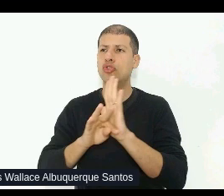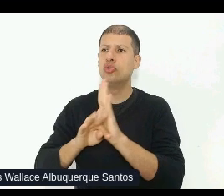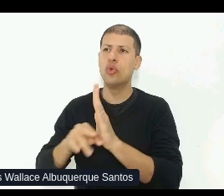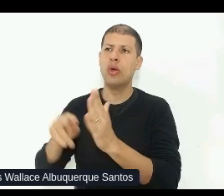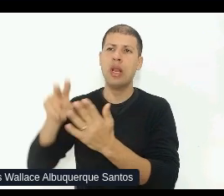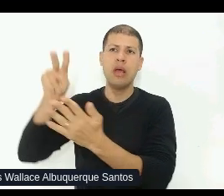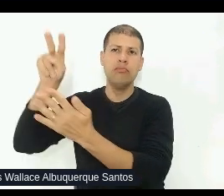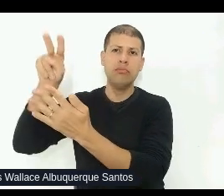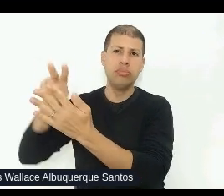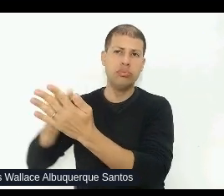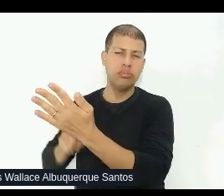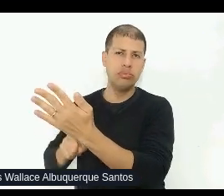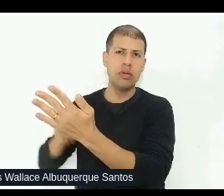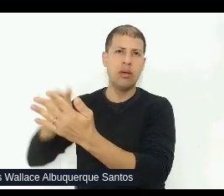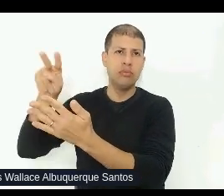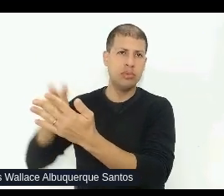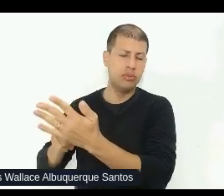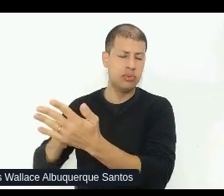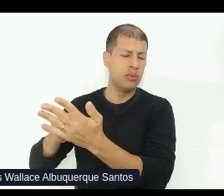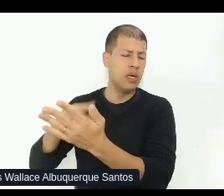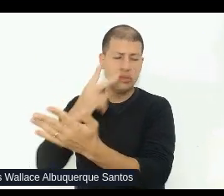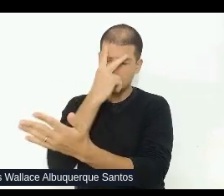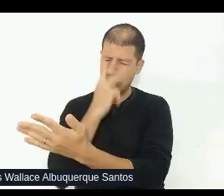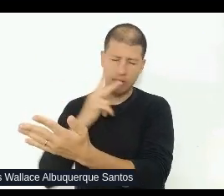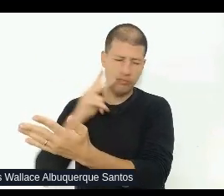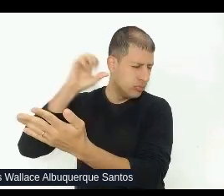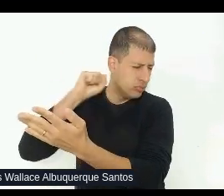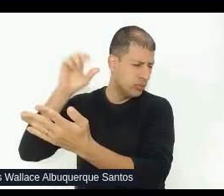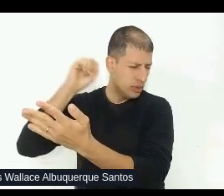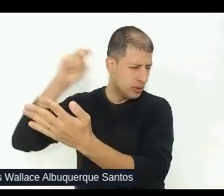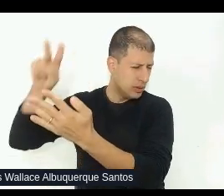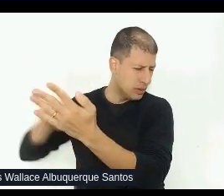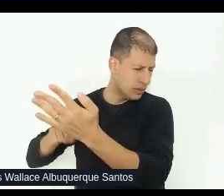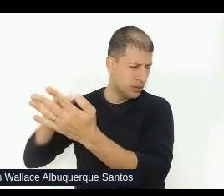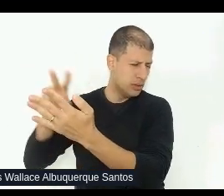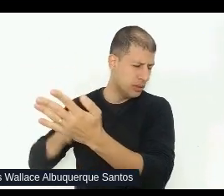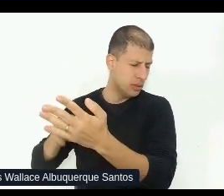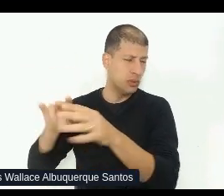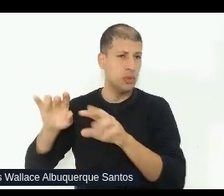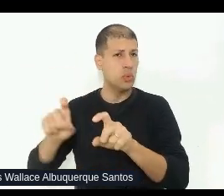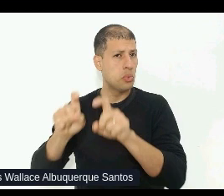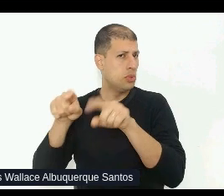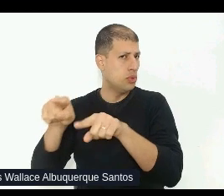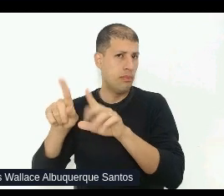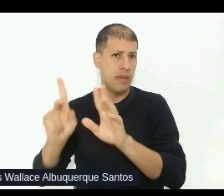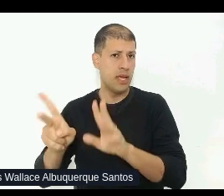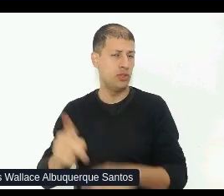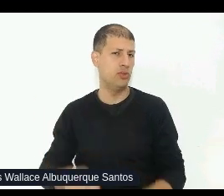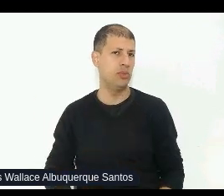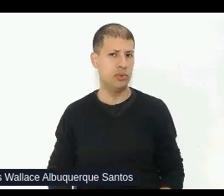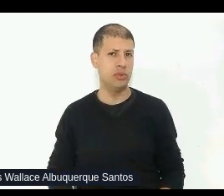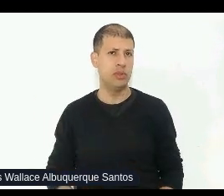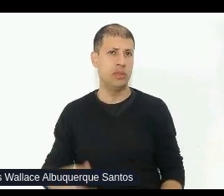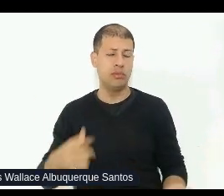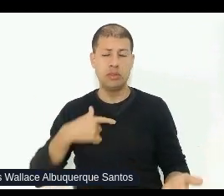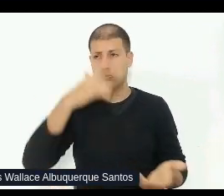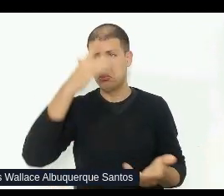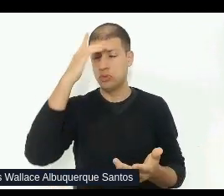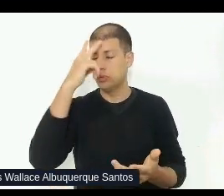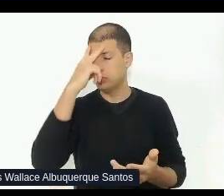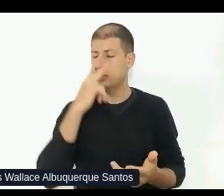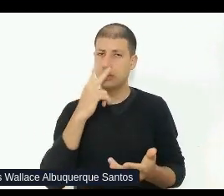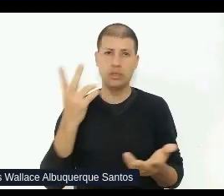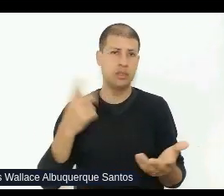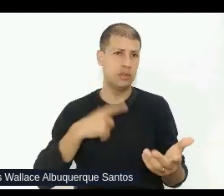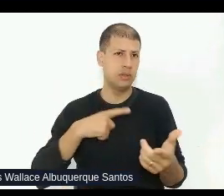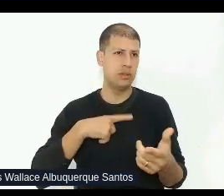E aí eu comecei a pensar como que eu poderia fazer um teste de usabilidade para pessoas cegas, então um